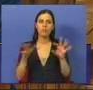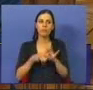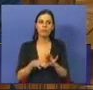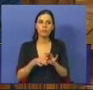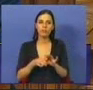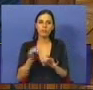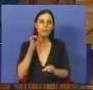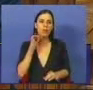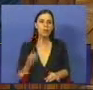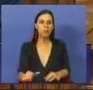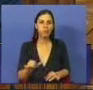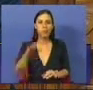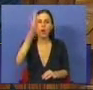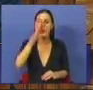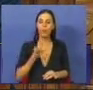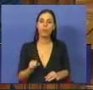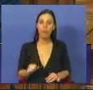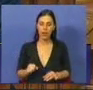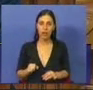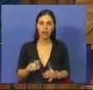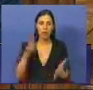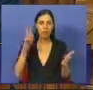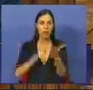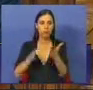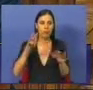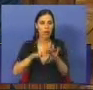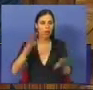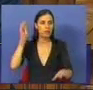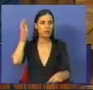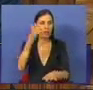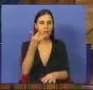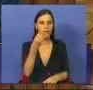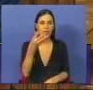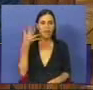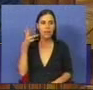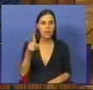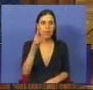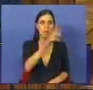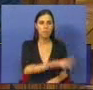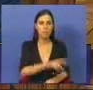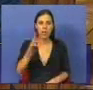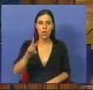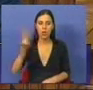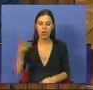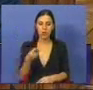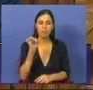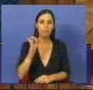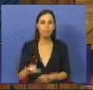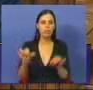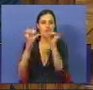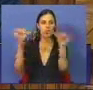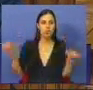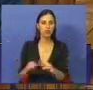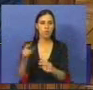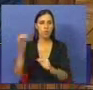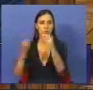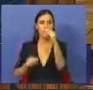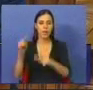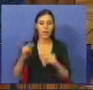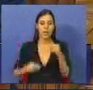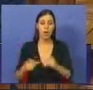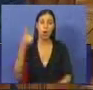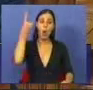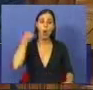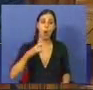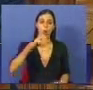do aval que o Governo fez aprovar pela Assembleia da República dos 20 mil milhões de euros para o sistema financeiro. Ontem